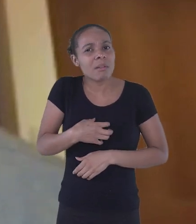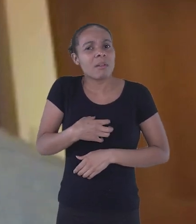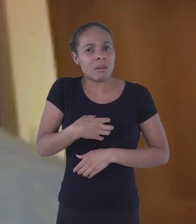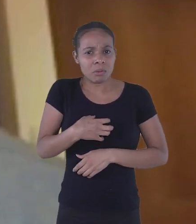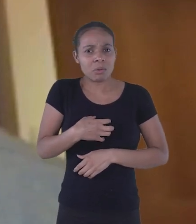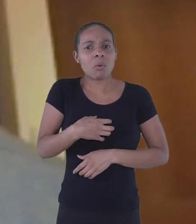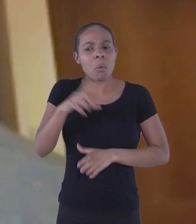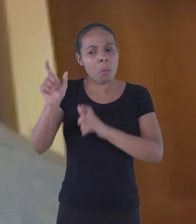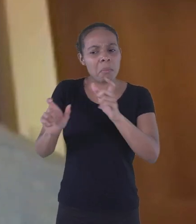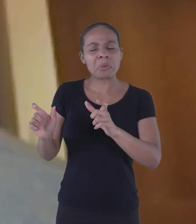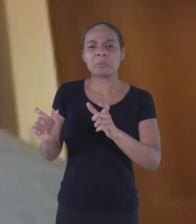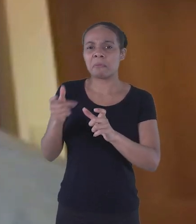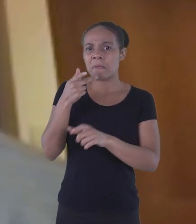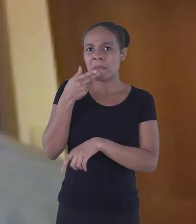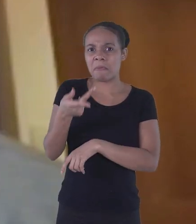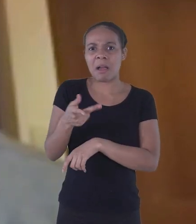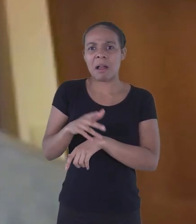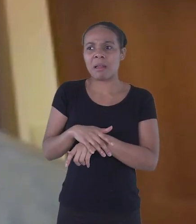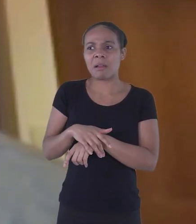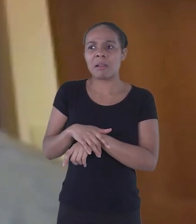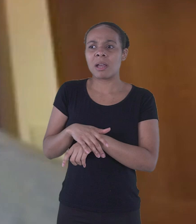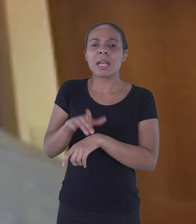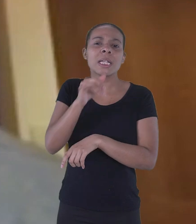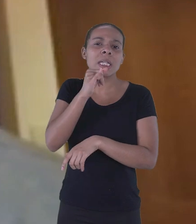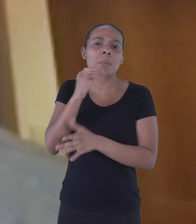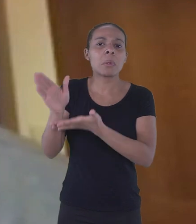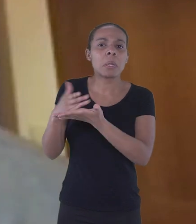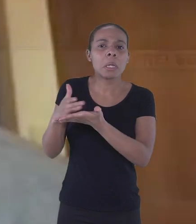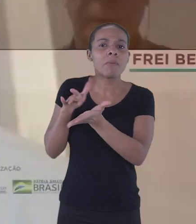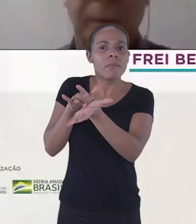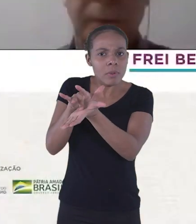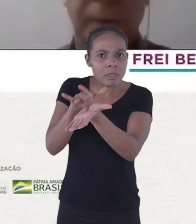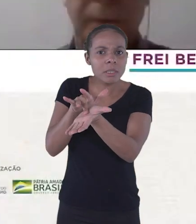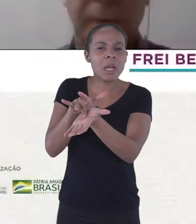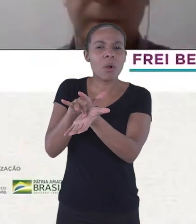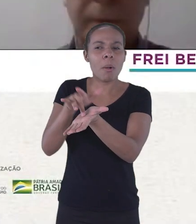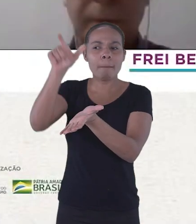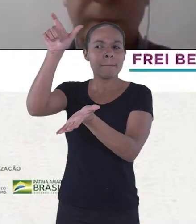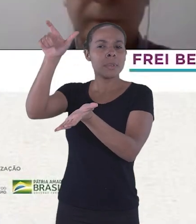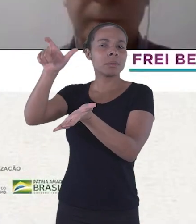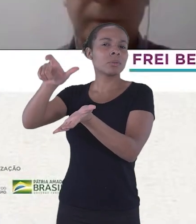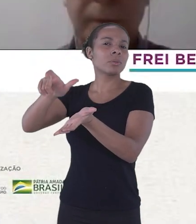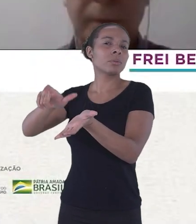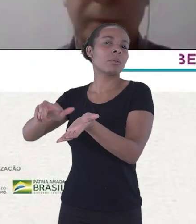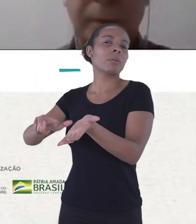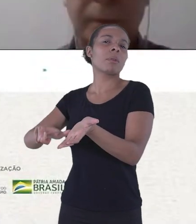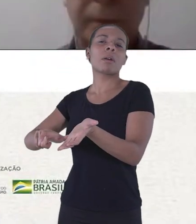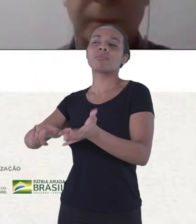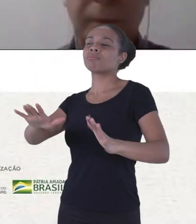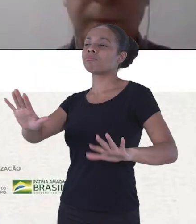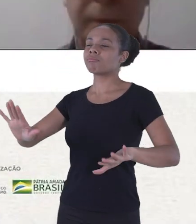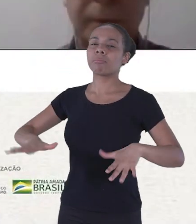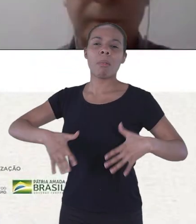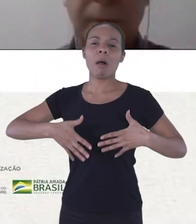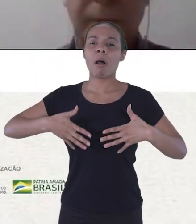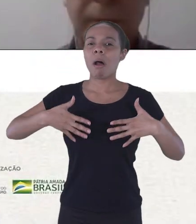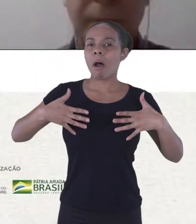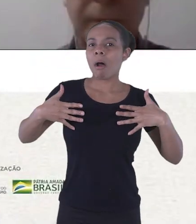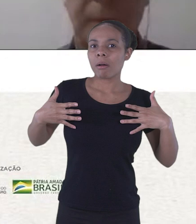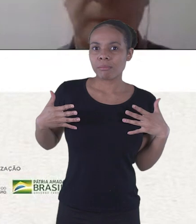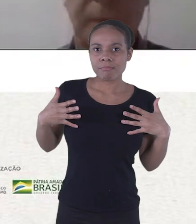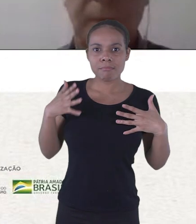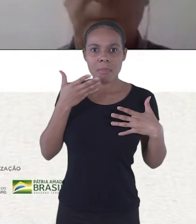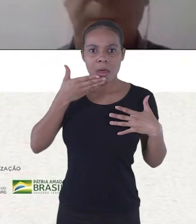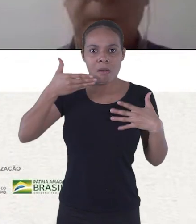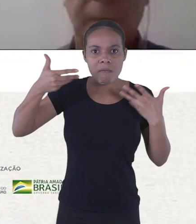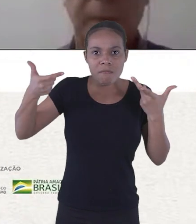se exibem na ficção, criando personagens, grandes Dom Juans, desculpe E é